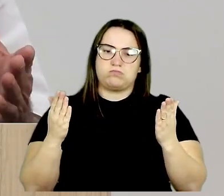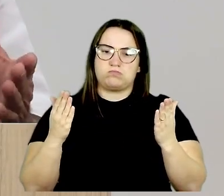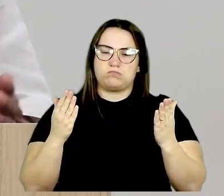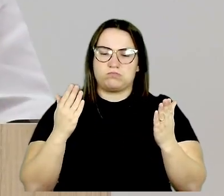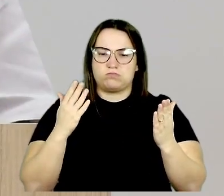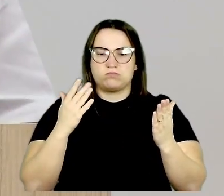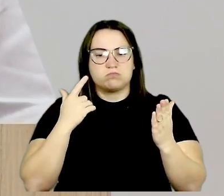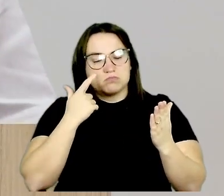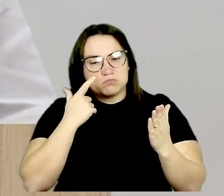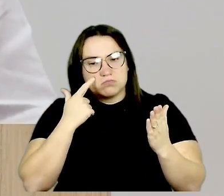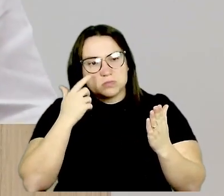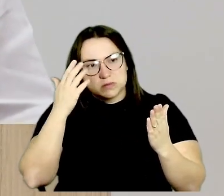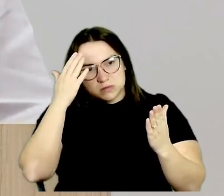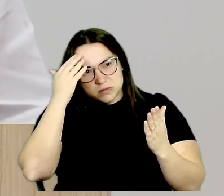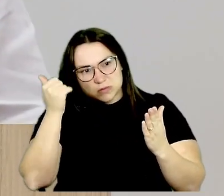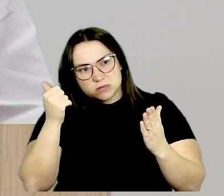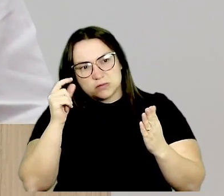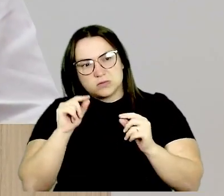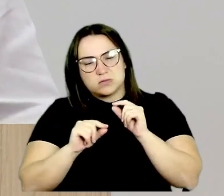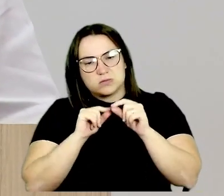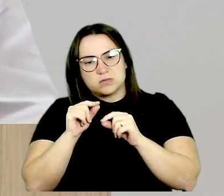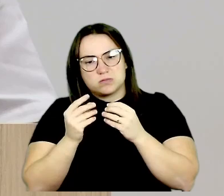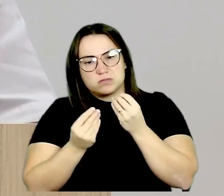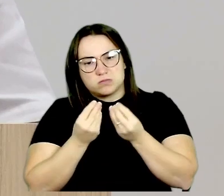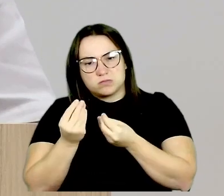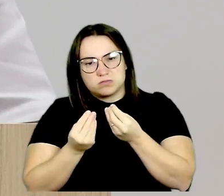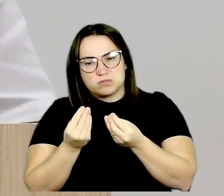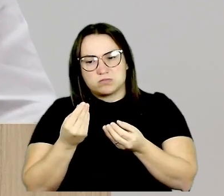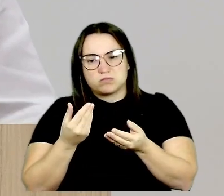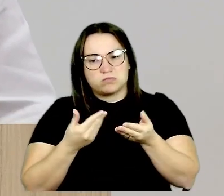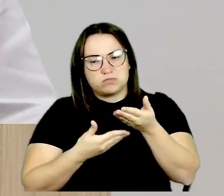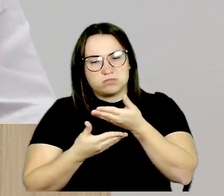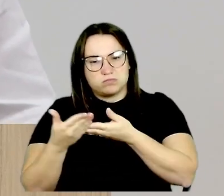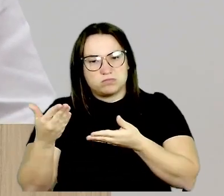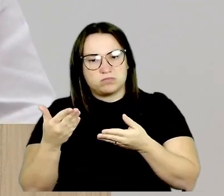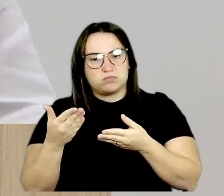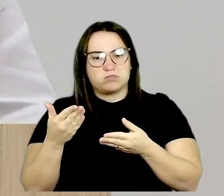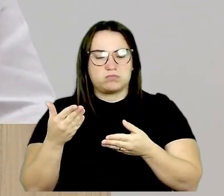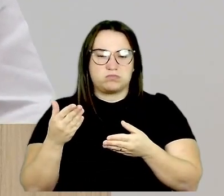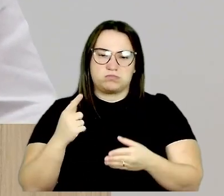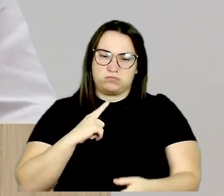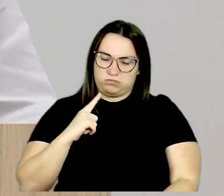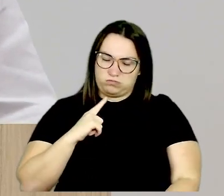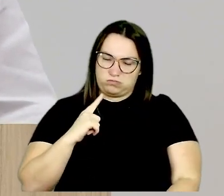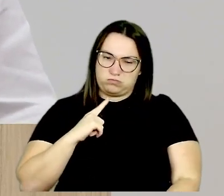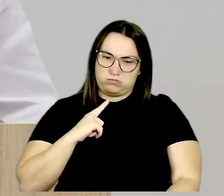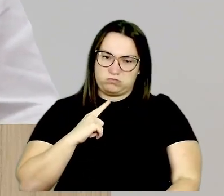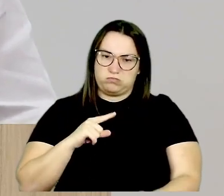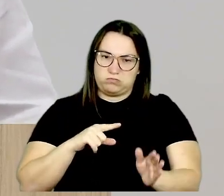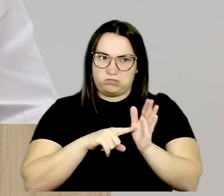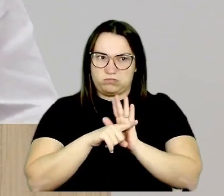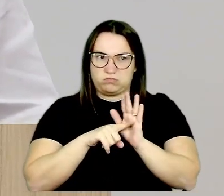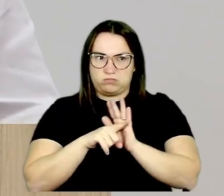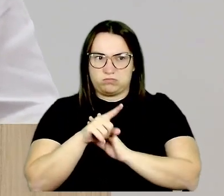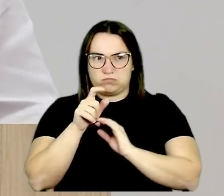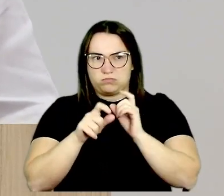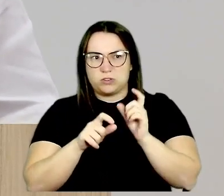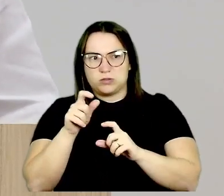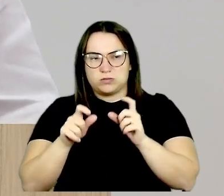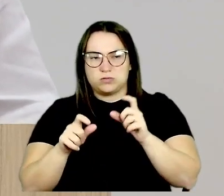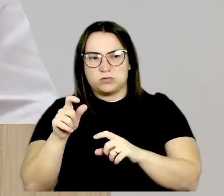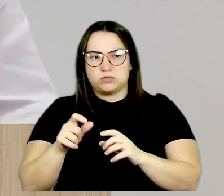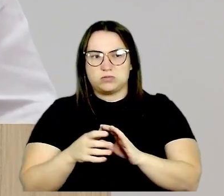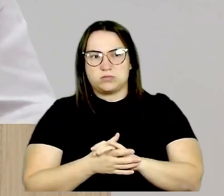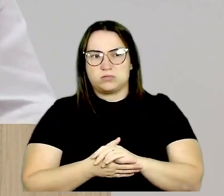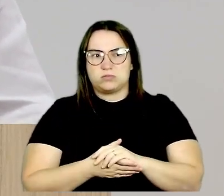para a gente ficar sabendo realmente como é que funciona. Houve a troca do comando lá, né, assessoria, que hoje está Angélica, no lugar